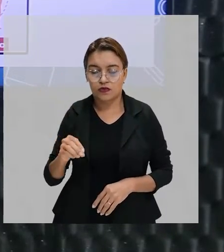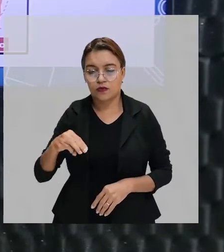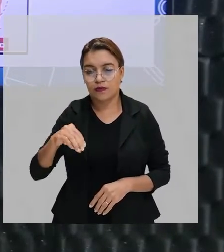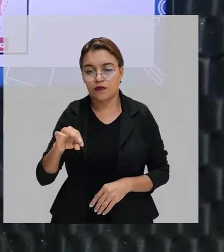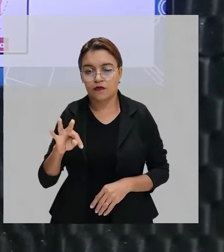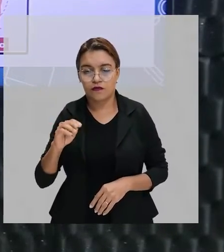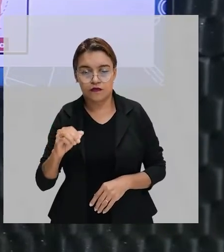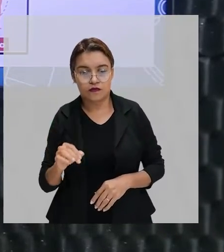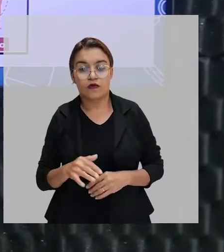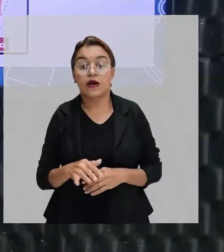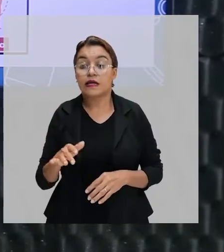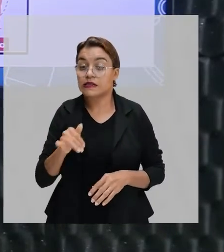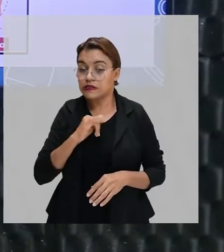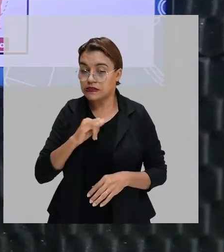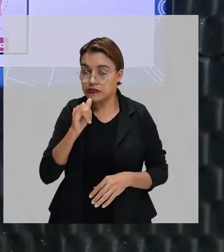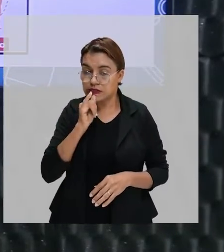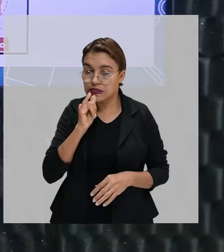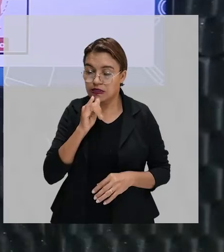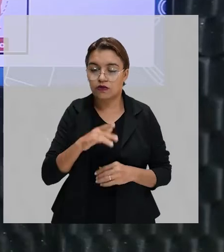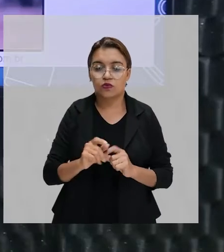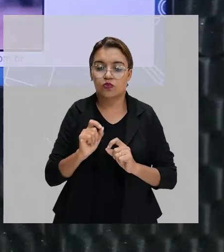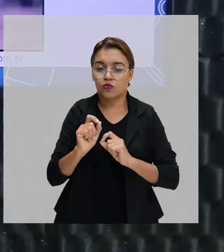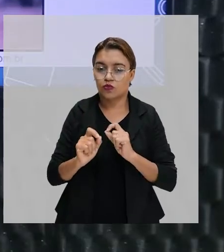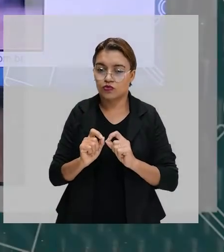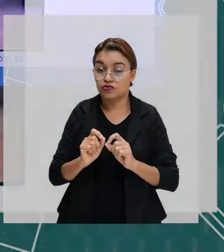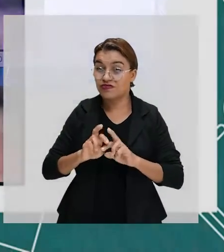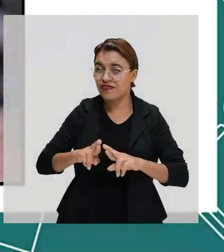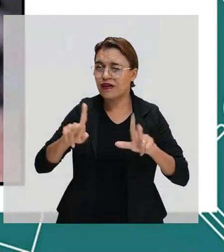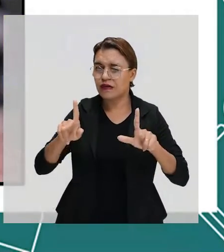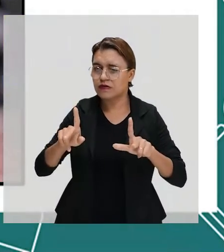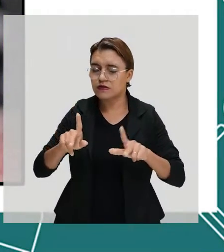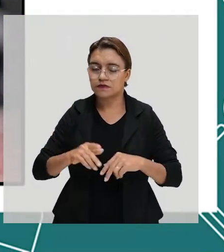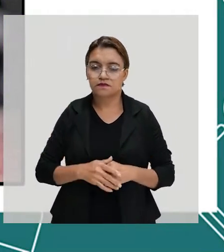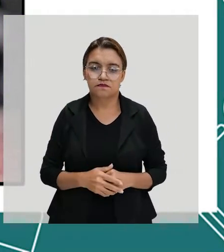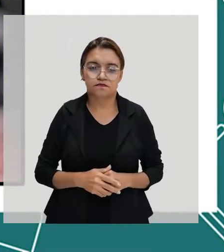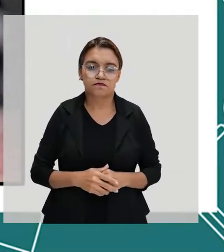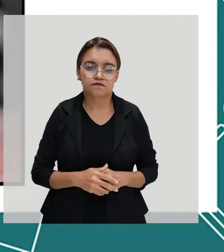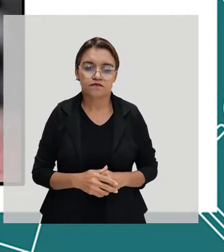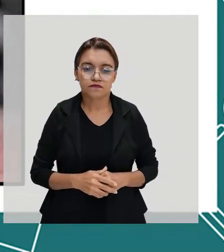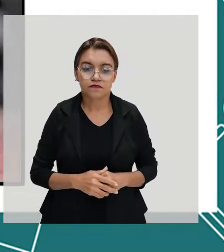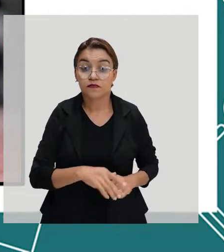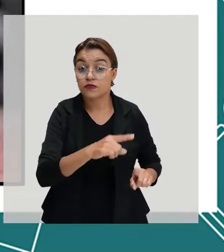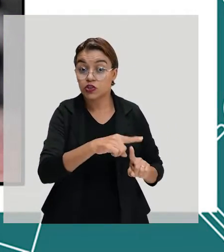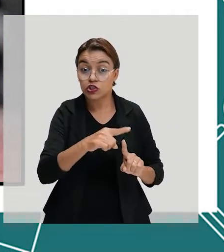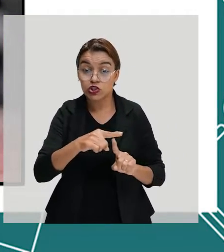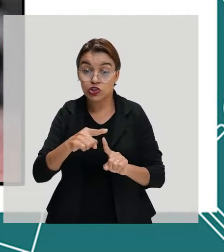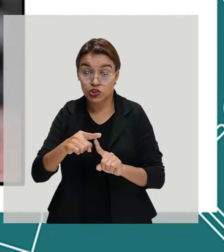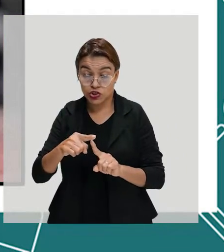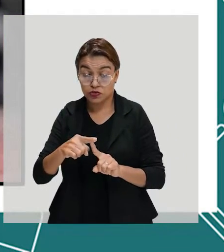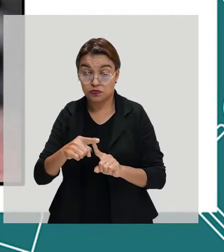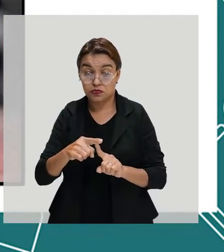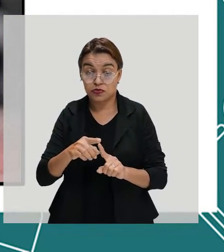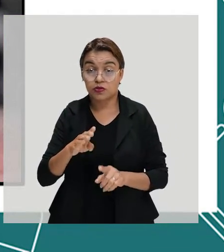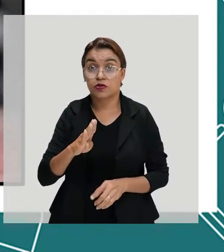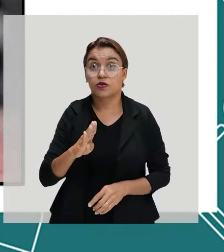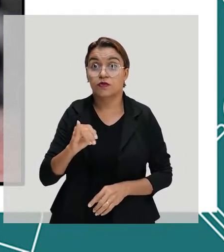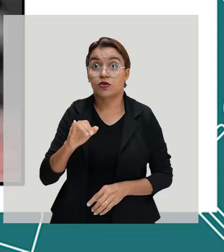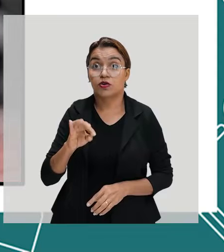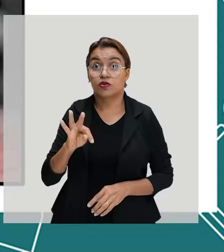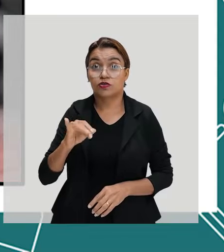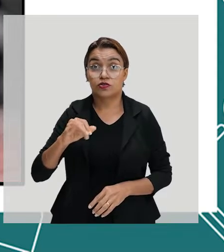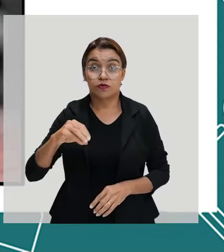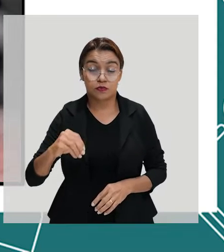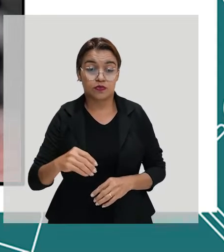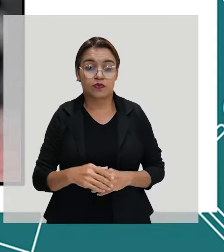tendência a criar um tecido adiposo aí quando eu falo dos tipos de biotipos eu quero mostrar